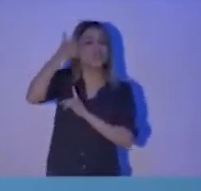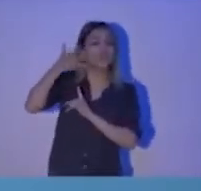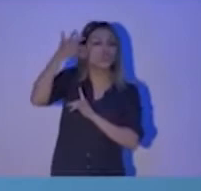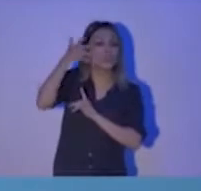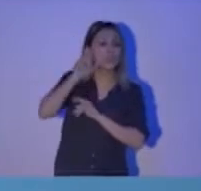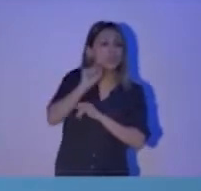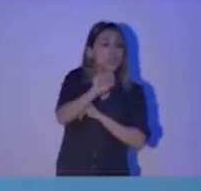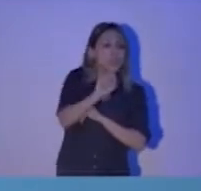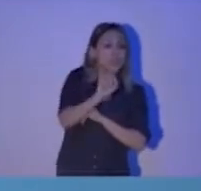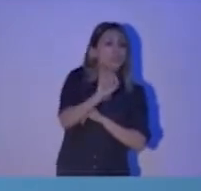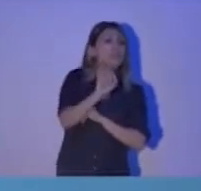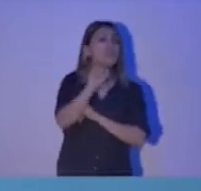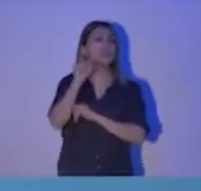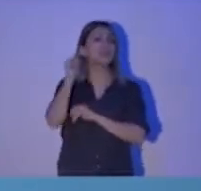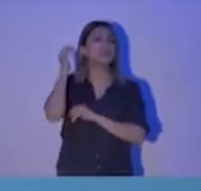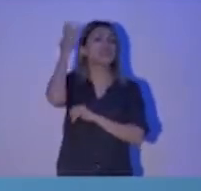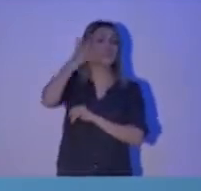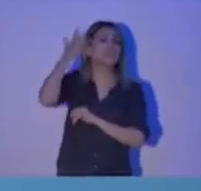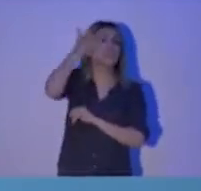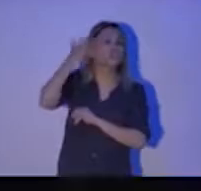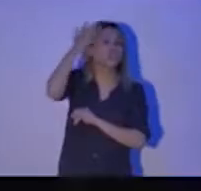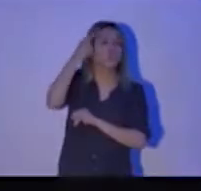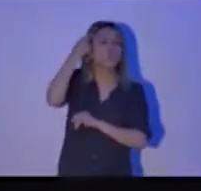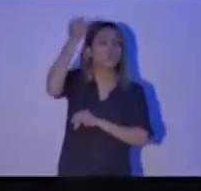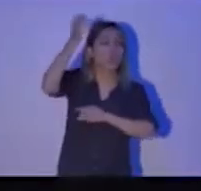no MEC não. No MEC